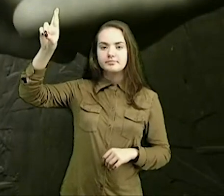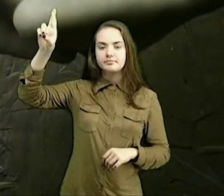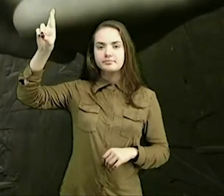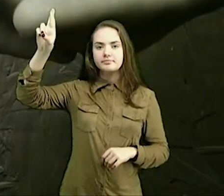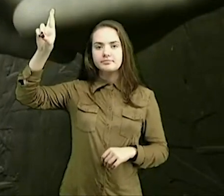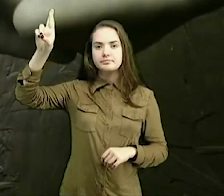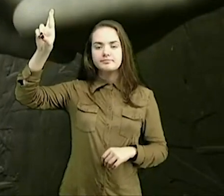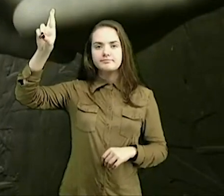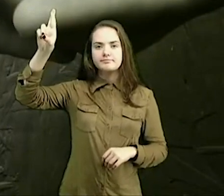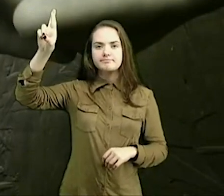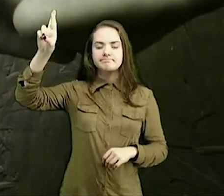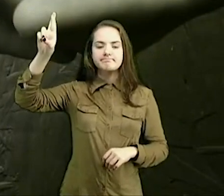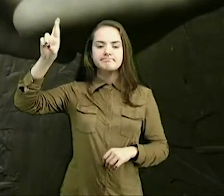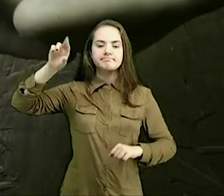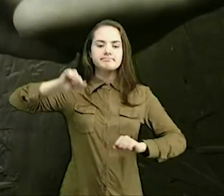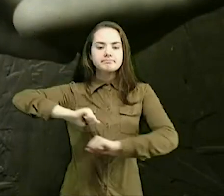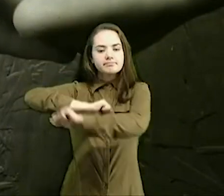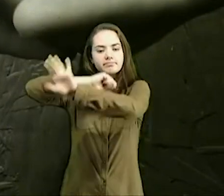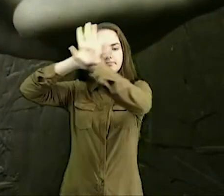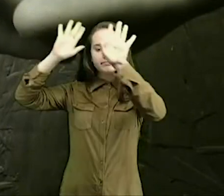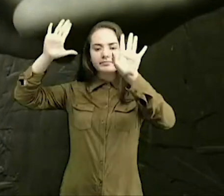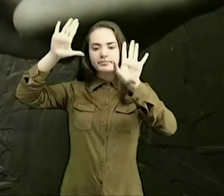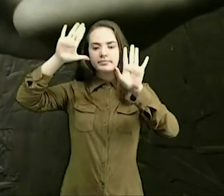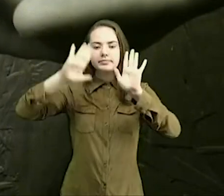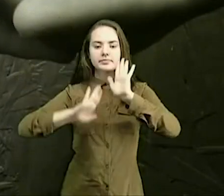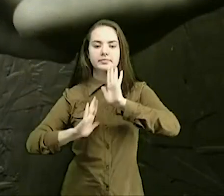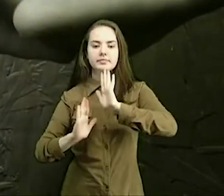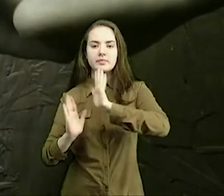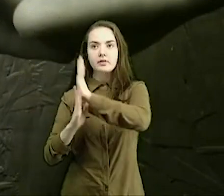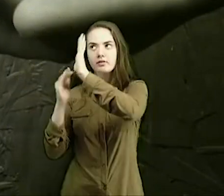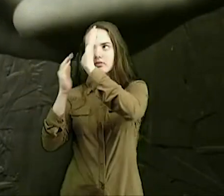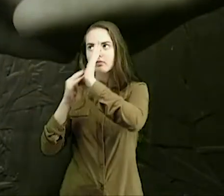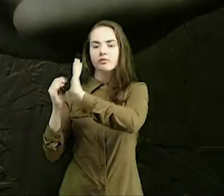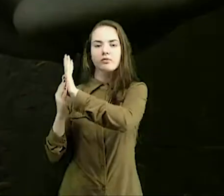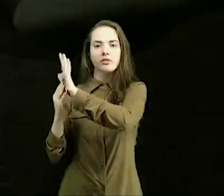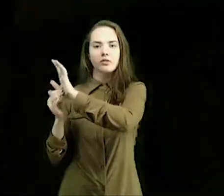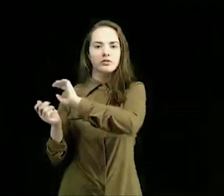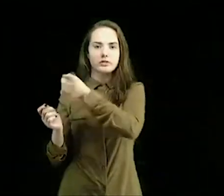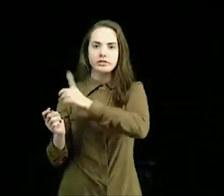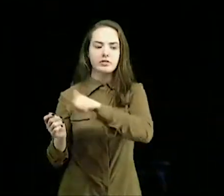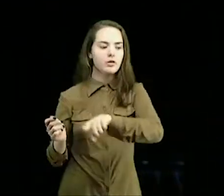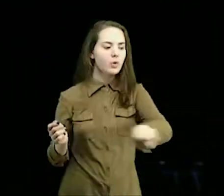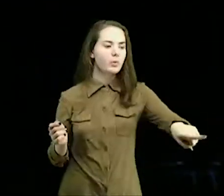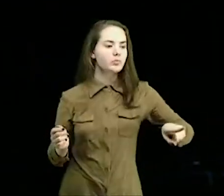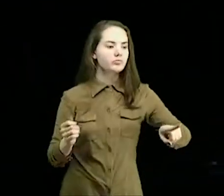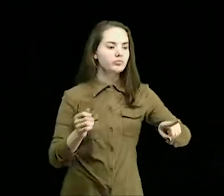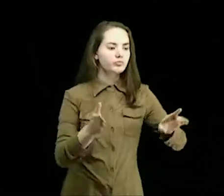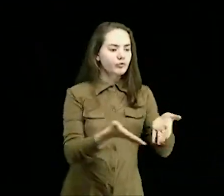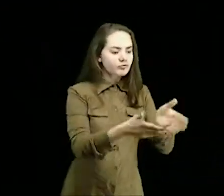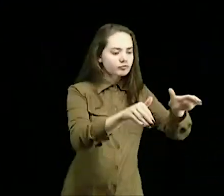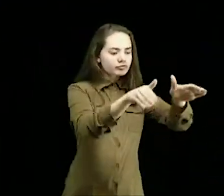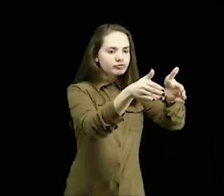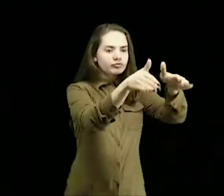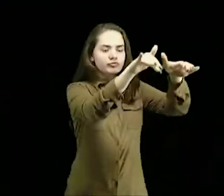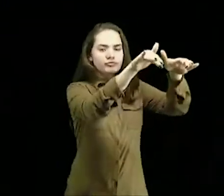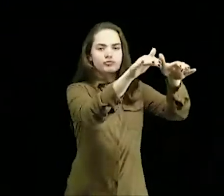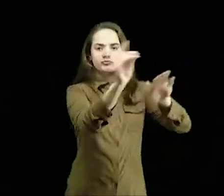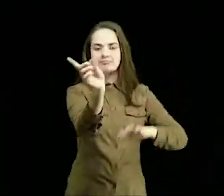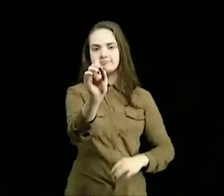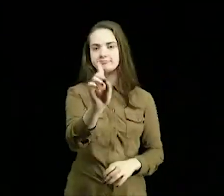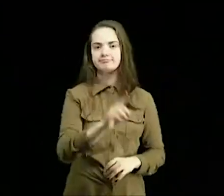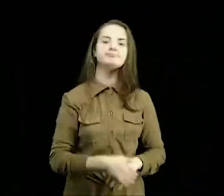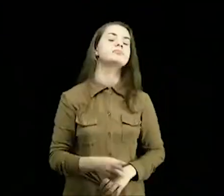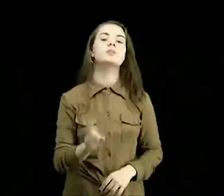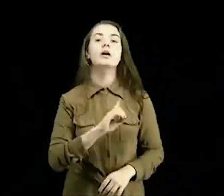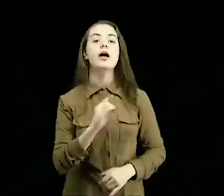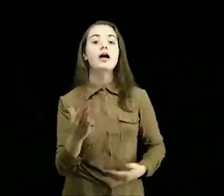darei. Nem o meu louvor às imagens de escultura. Não adianta você querer dizer assim, não, eu estou